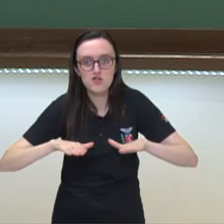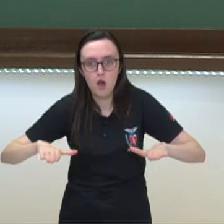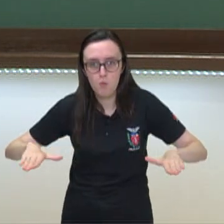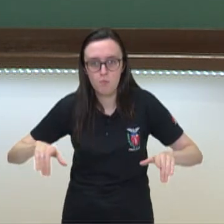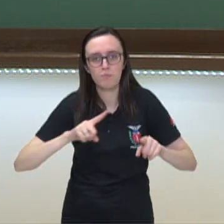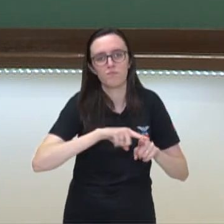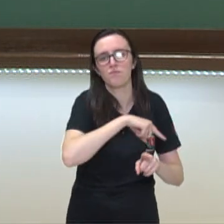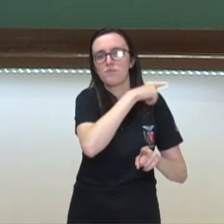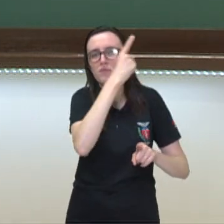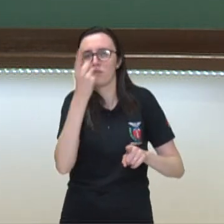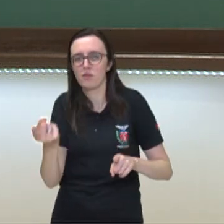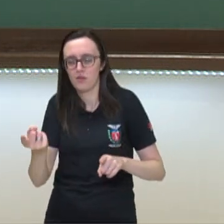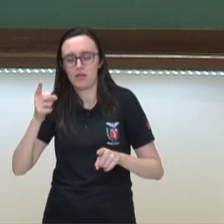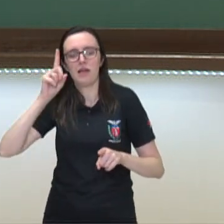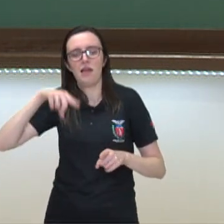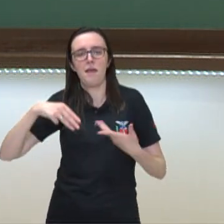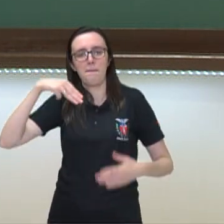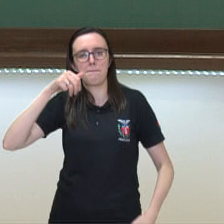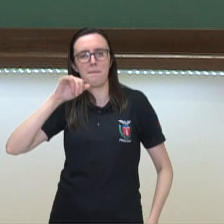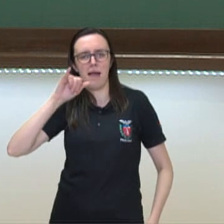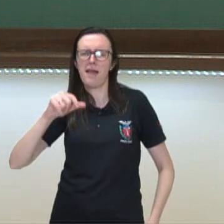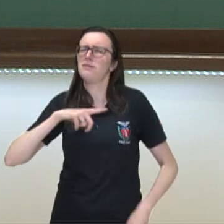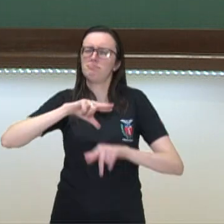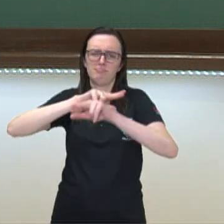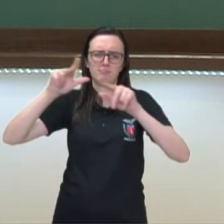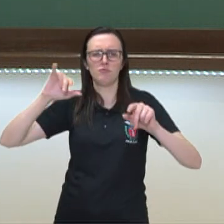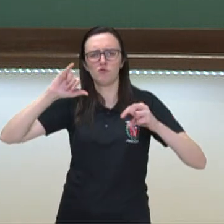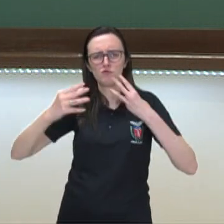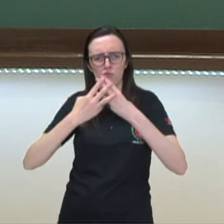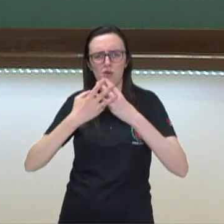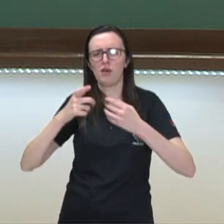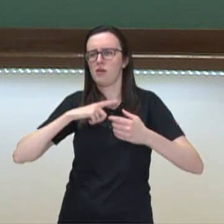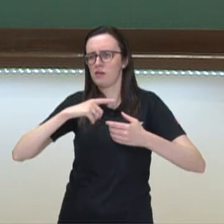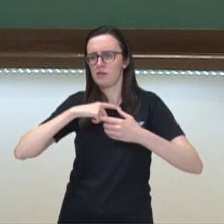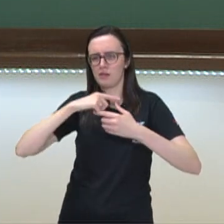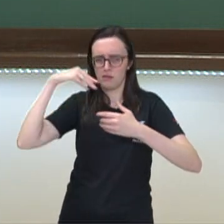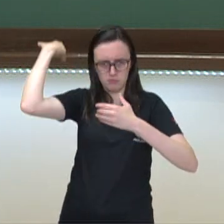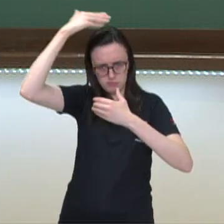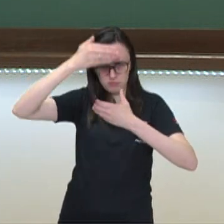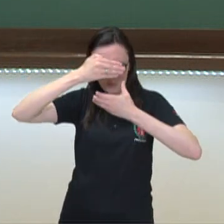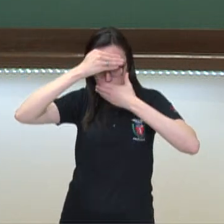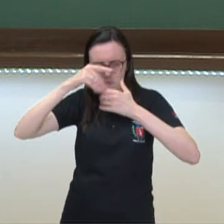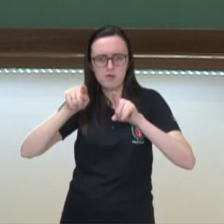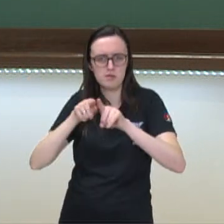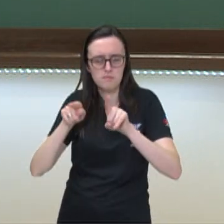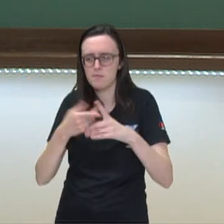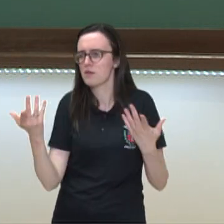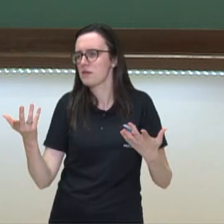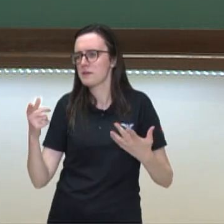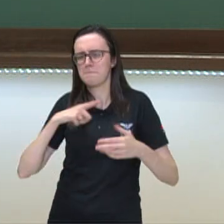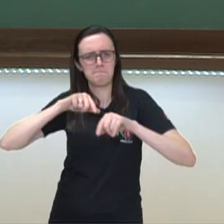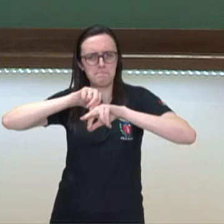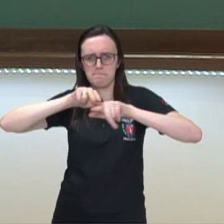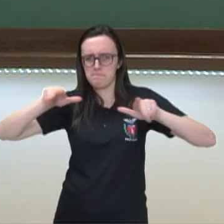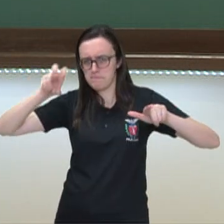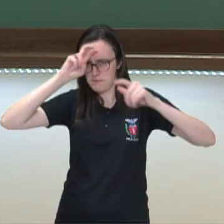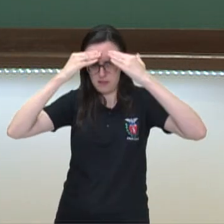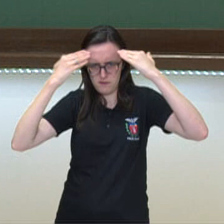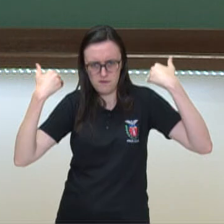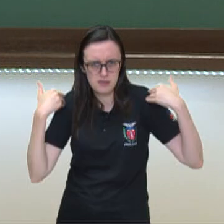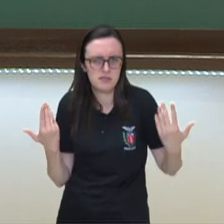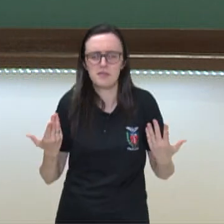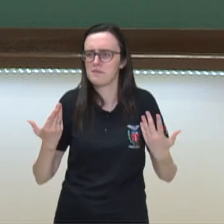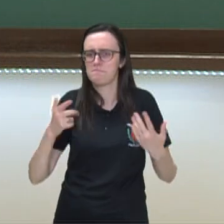Calendário maia, poderíamos falar de outros, egípcio, judeu, muçulmano, mas e o nosso calendário? O calendário que a gente